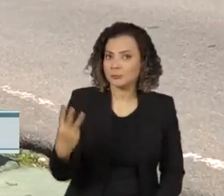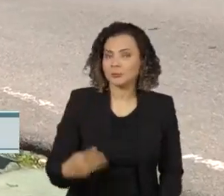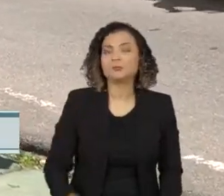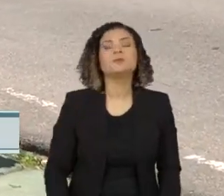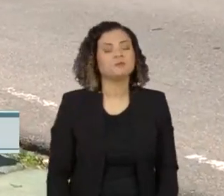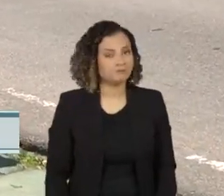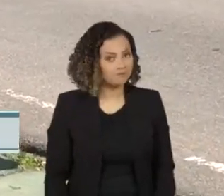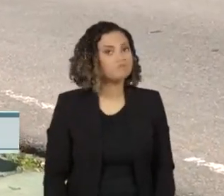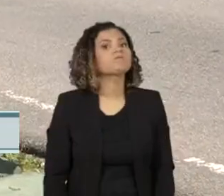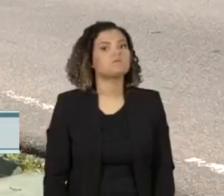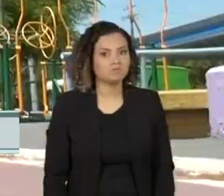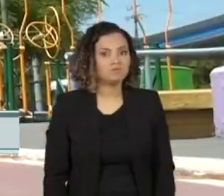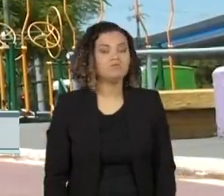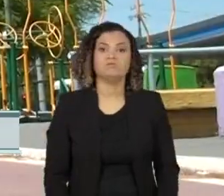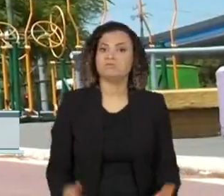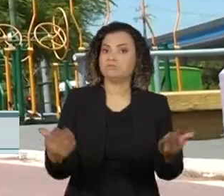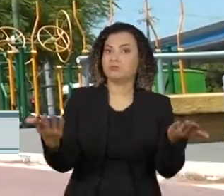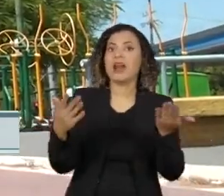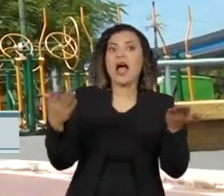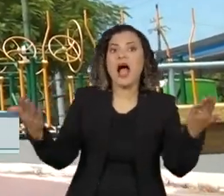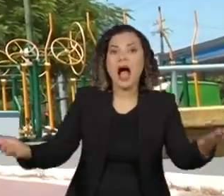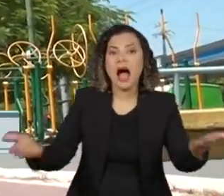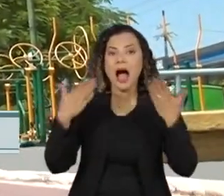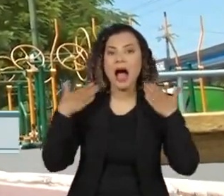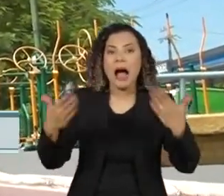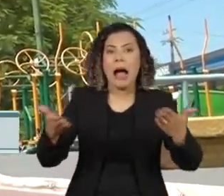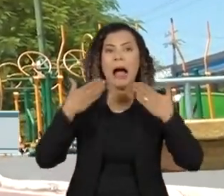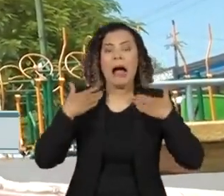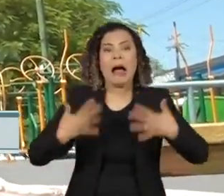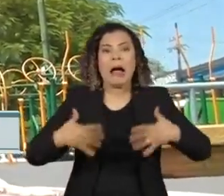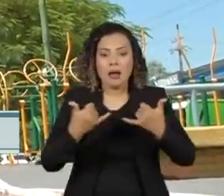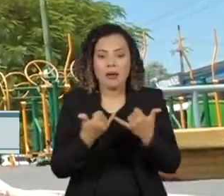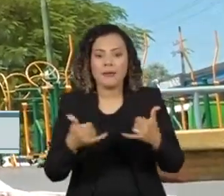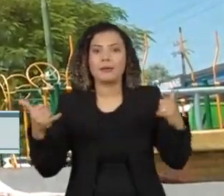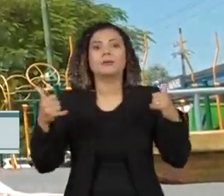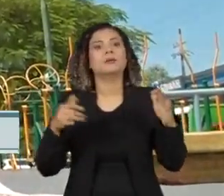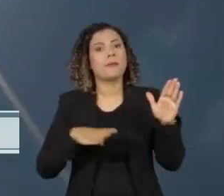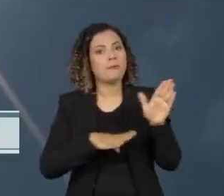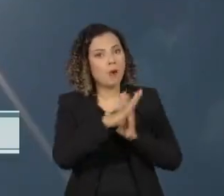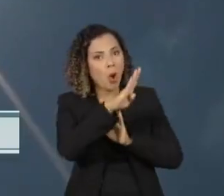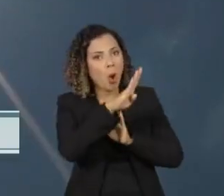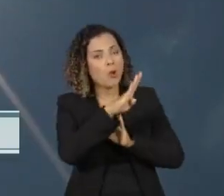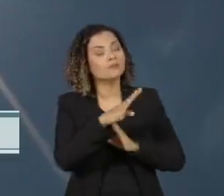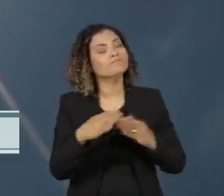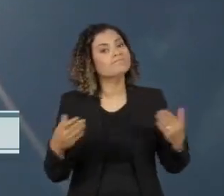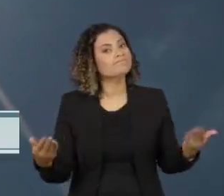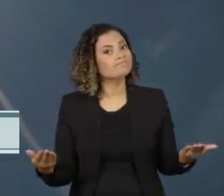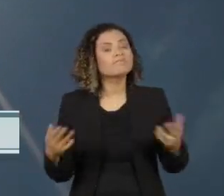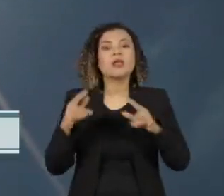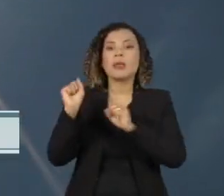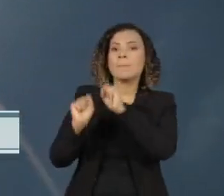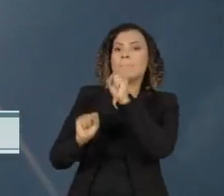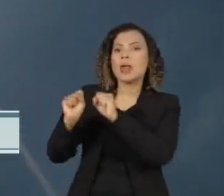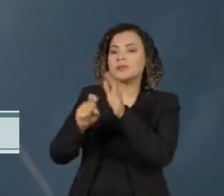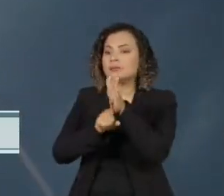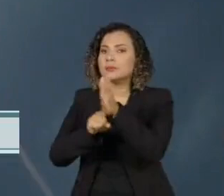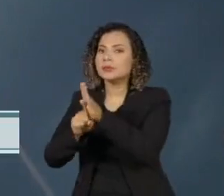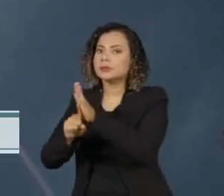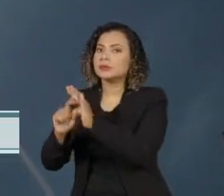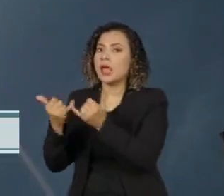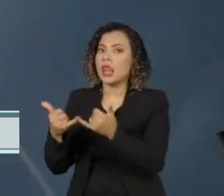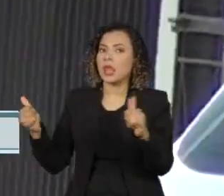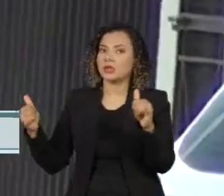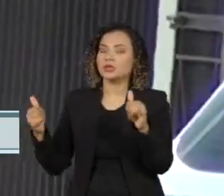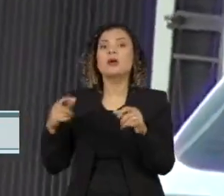Não tem jeito. As temperaturas sobem e a conta de energia elétrica também. Segundo uma empresa de pesquisas energéticas,